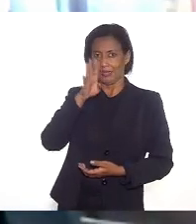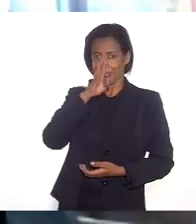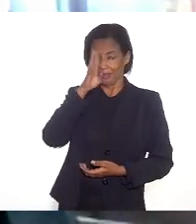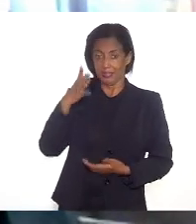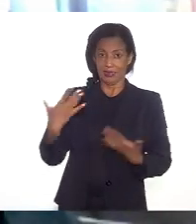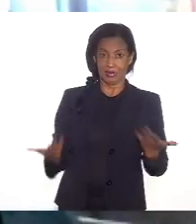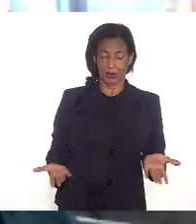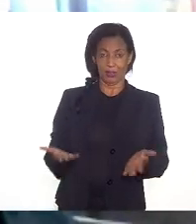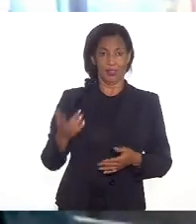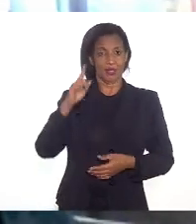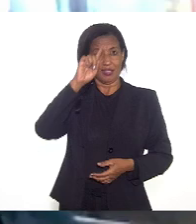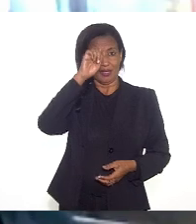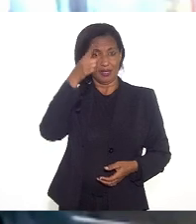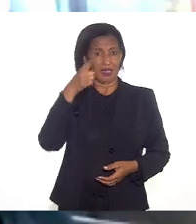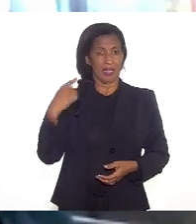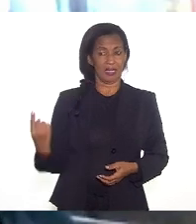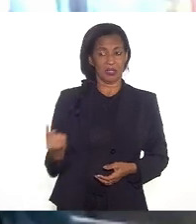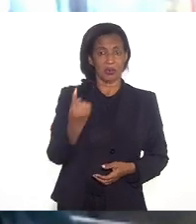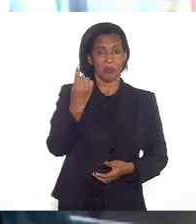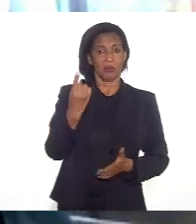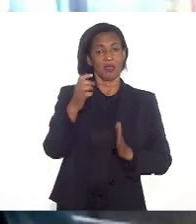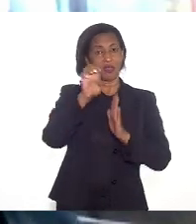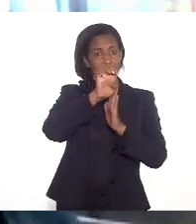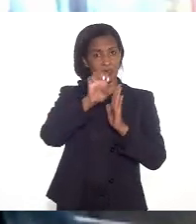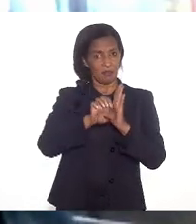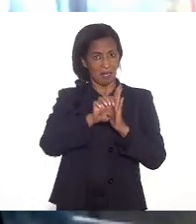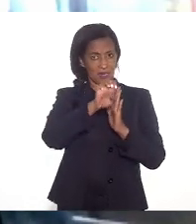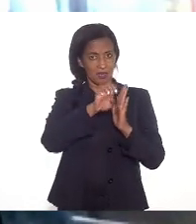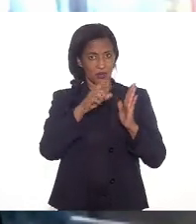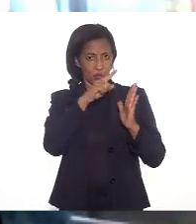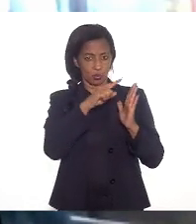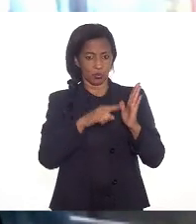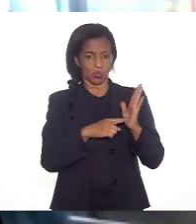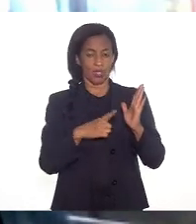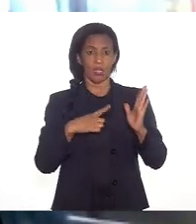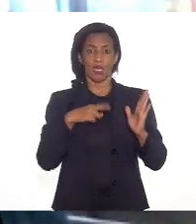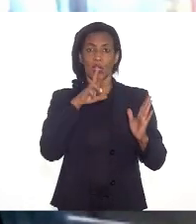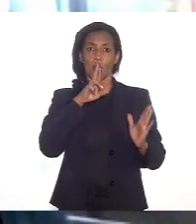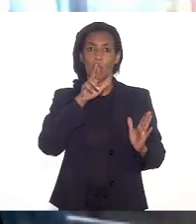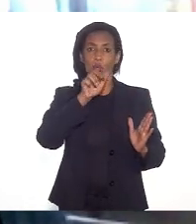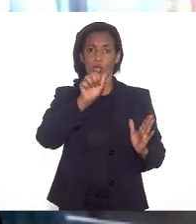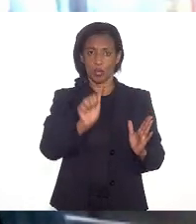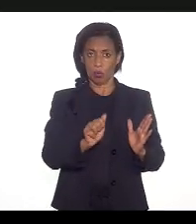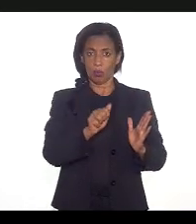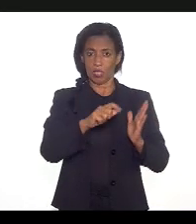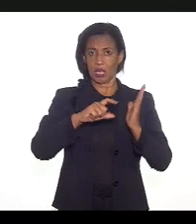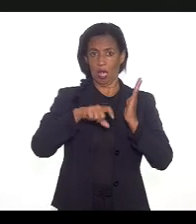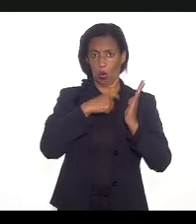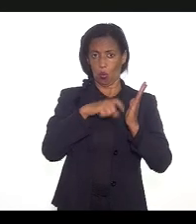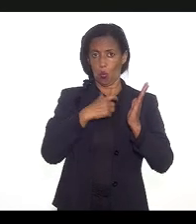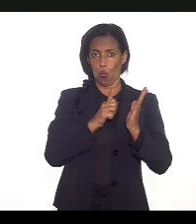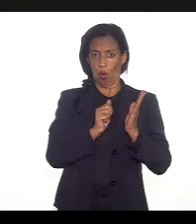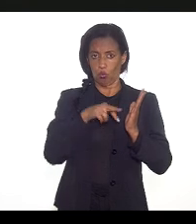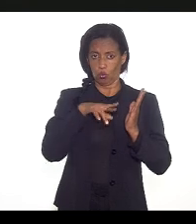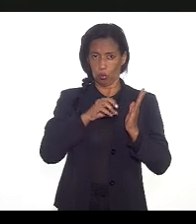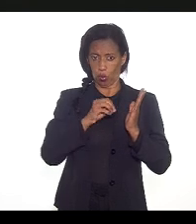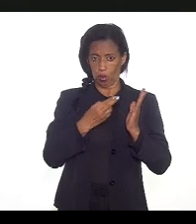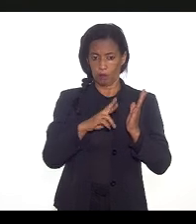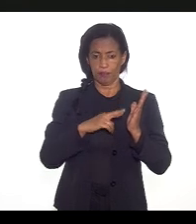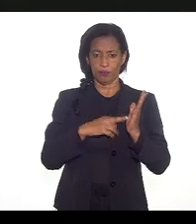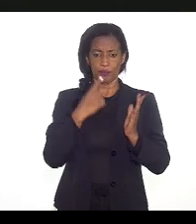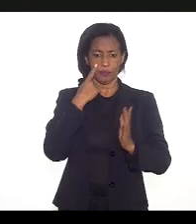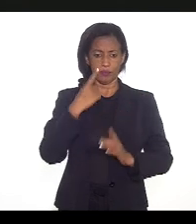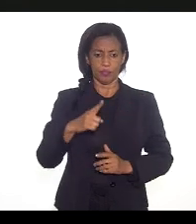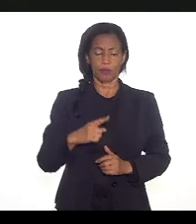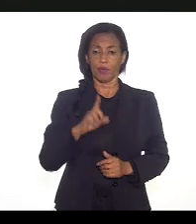a ideia seria, numa dessas emendas, está aqui até o Rodrigo Amorim, que é o autor das emendas, viu, Rodrigo Amorim?